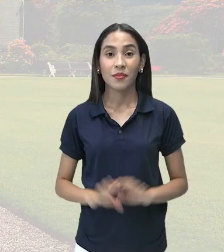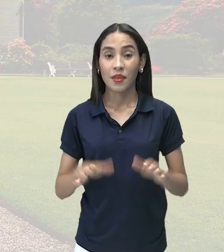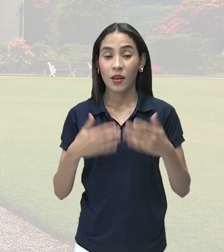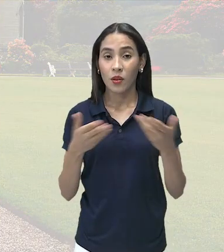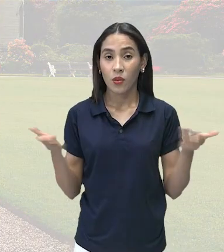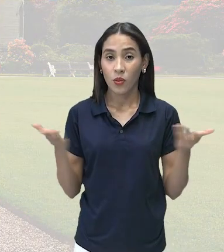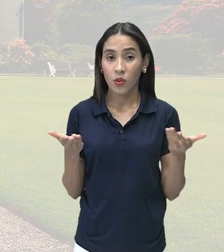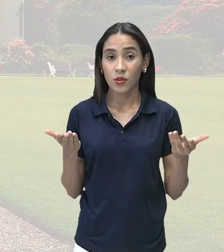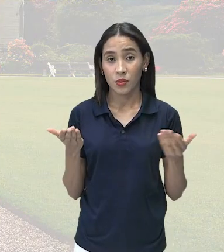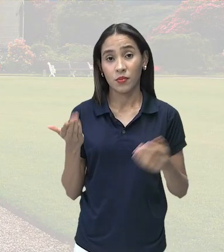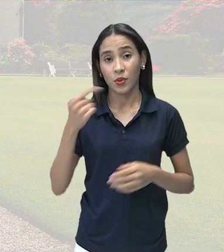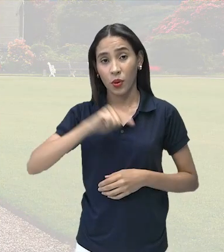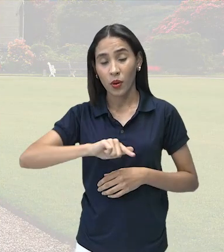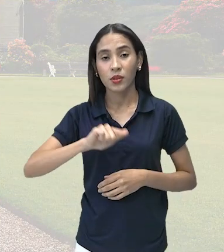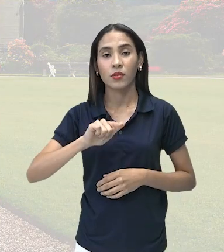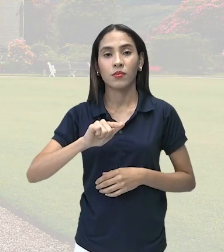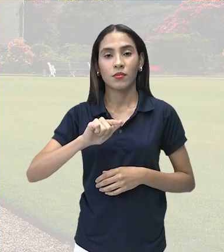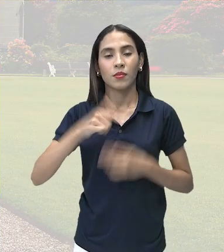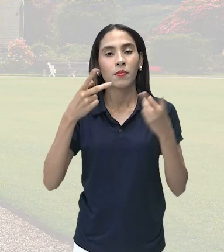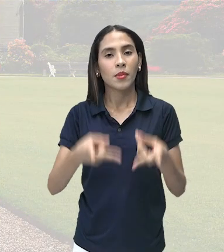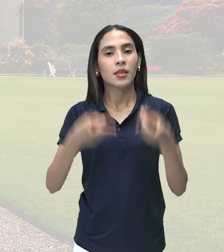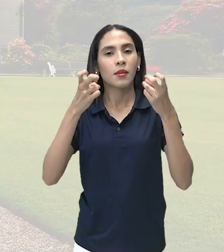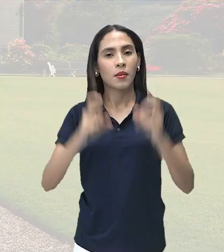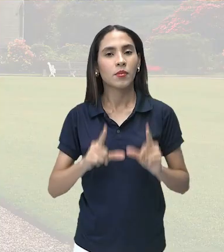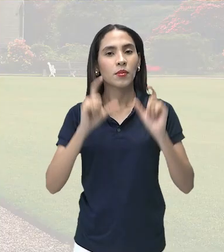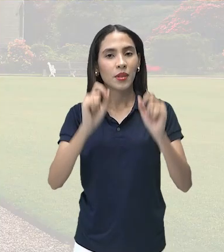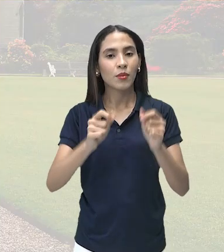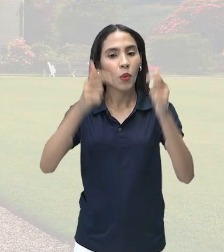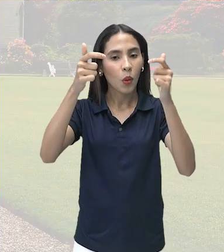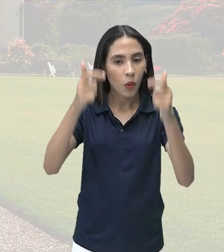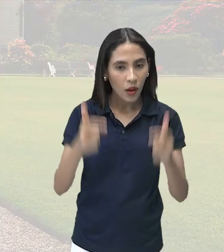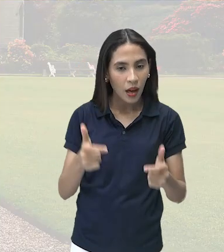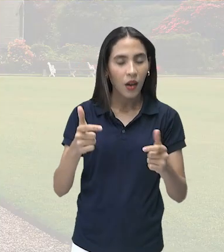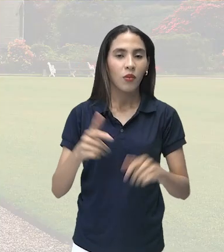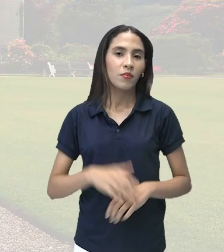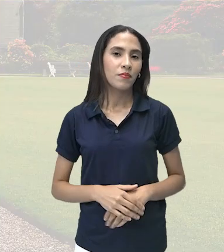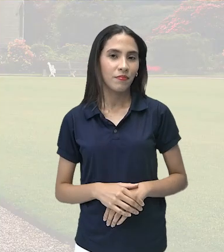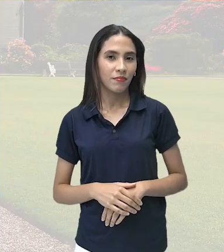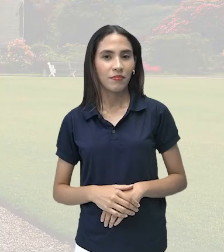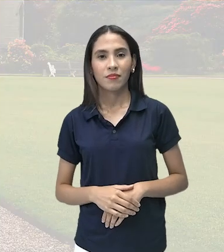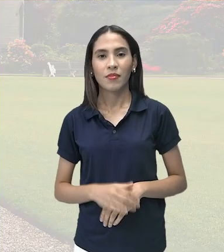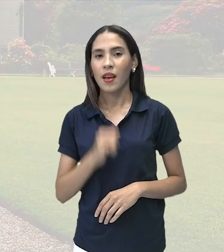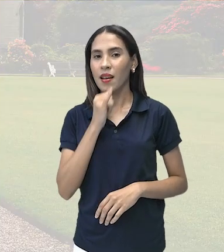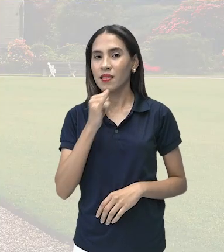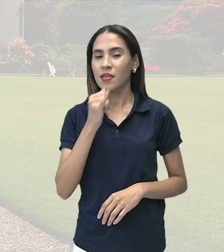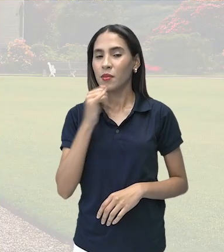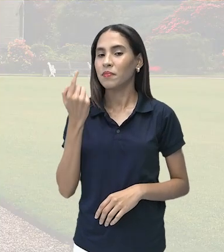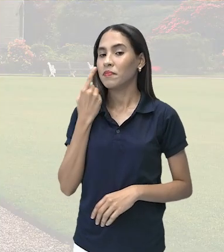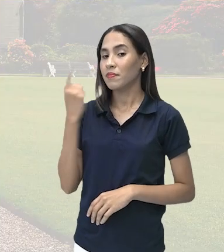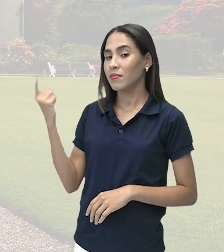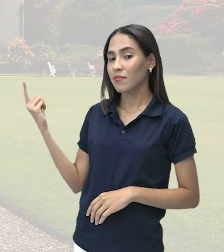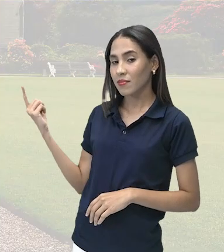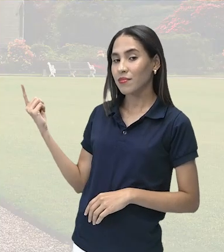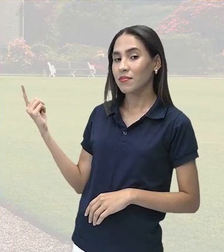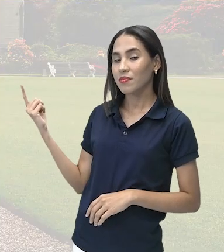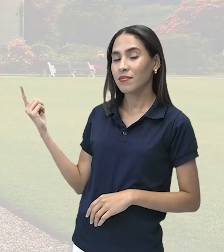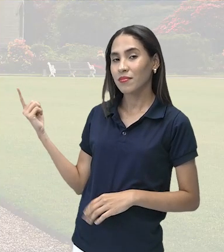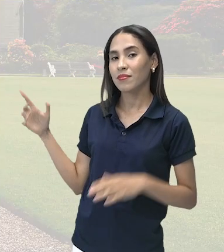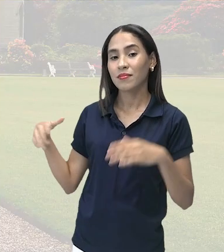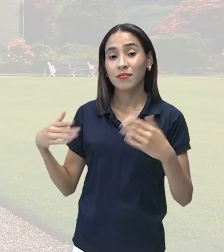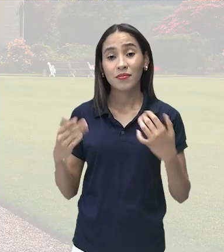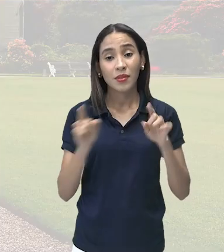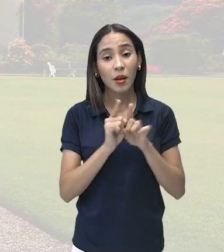Agora nós conseguimos perceber que nós estamos em um cenário com um castelo representado,